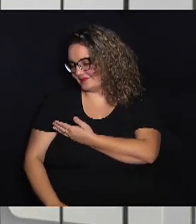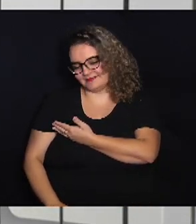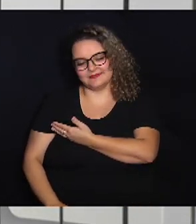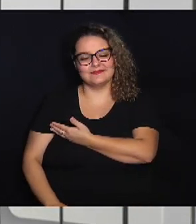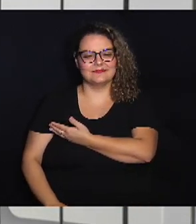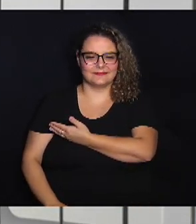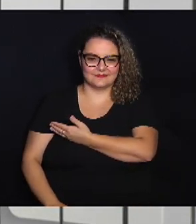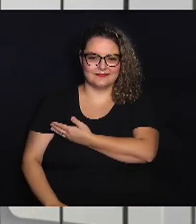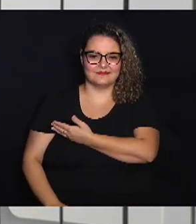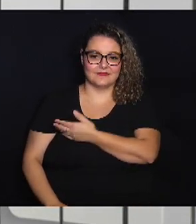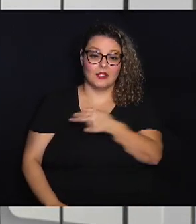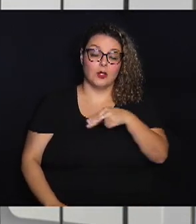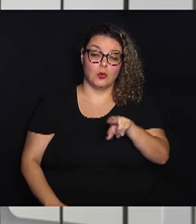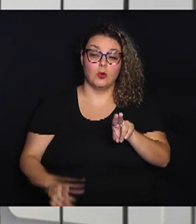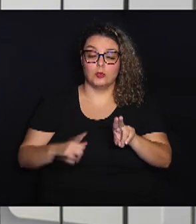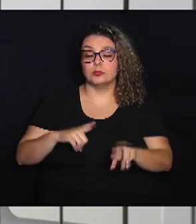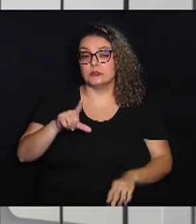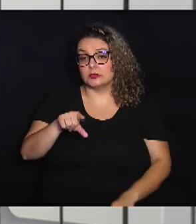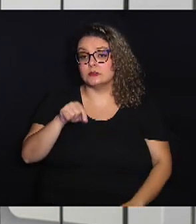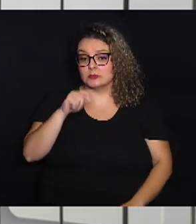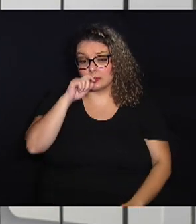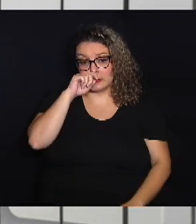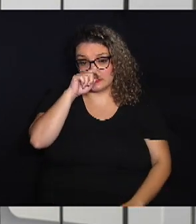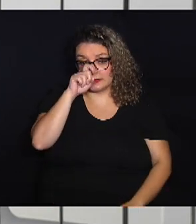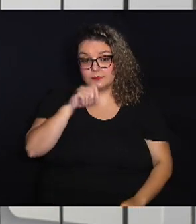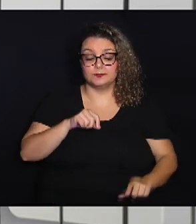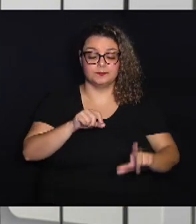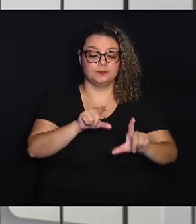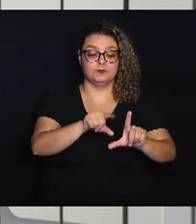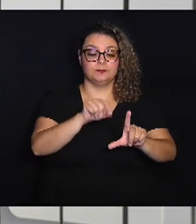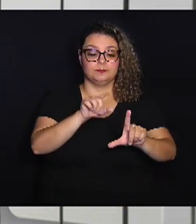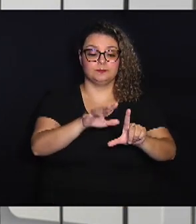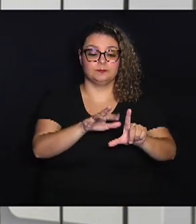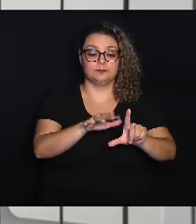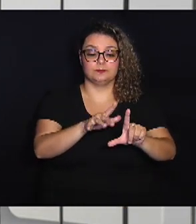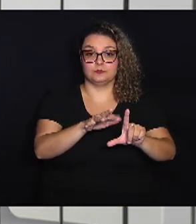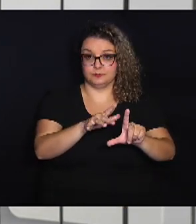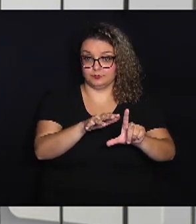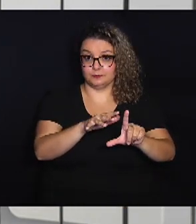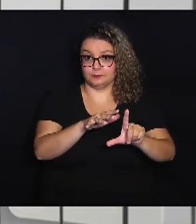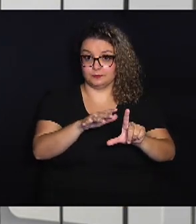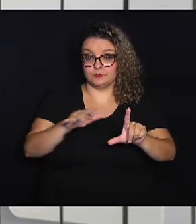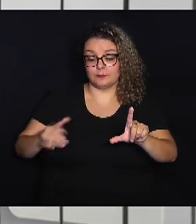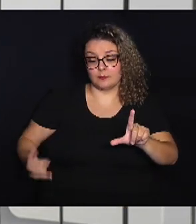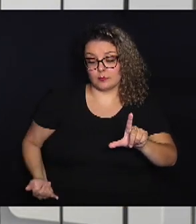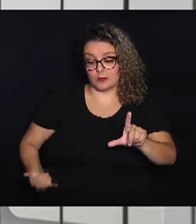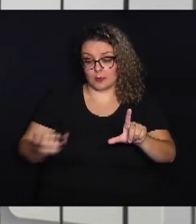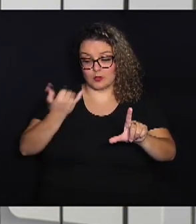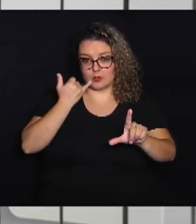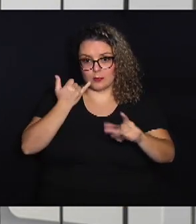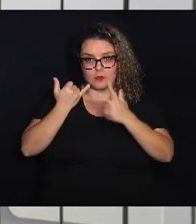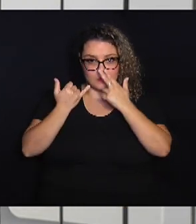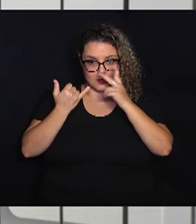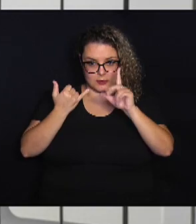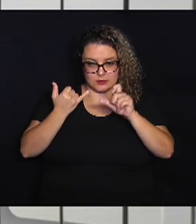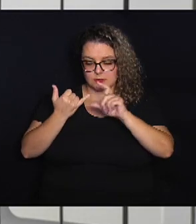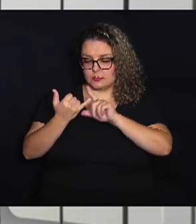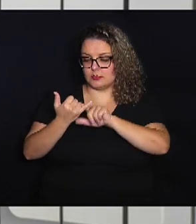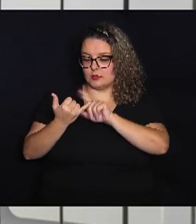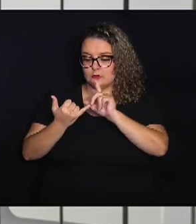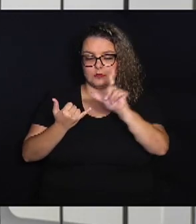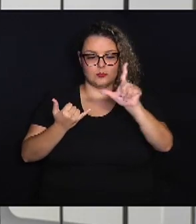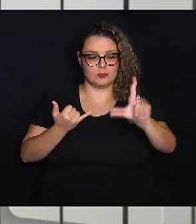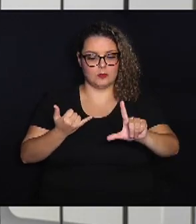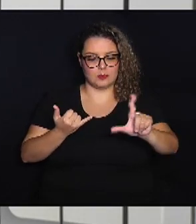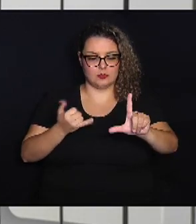978293776. Ou você tem a opção de enviar a mensagem pelo nosso QR Code. Com a câmera do seu celular apontada para o QR